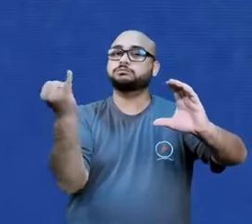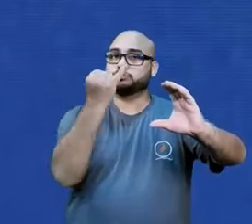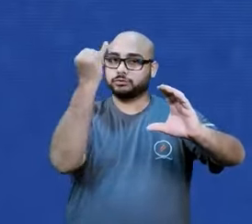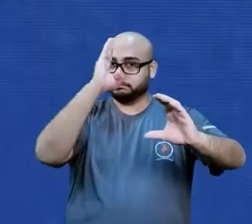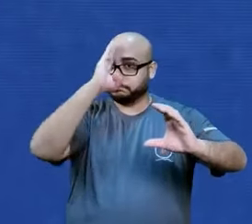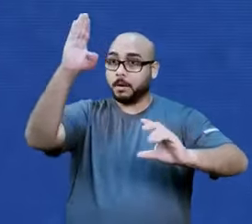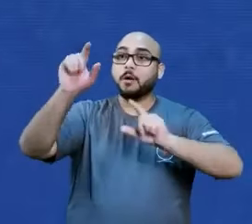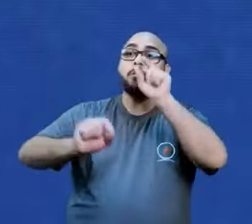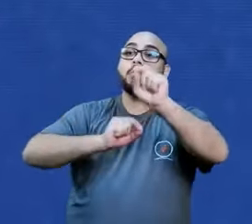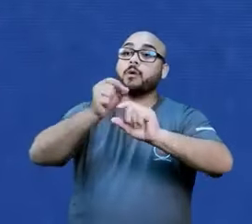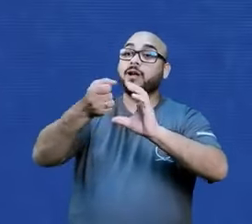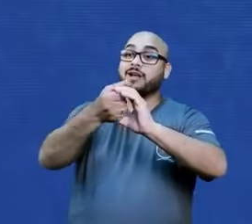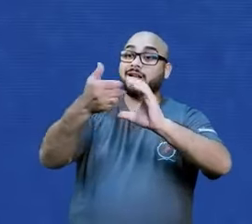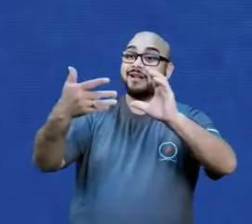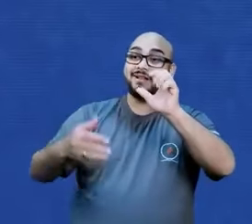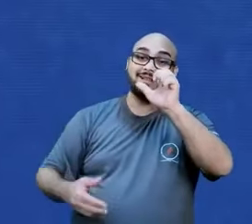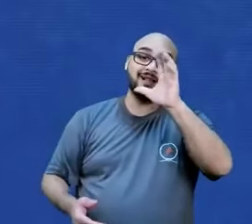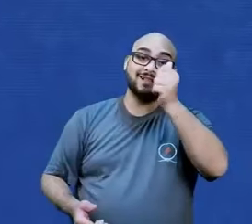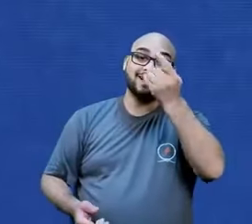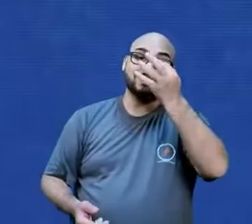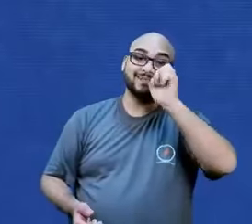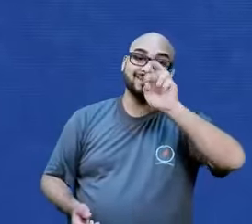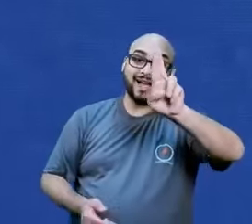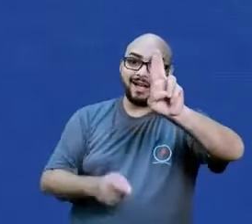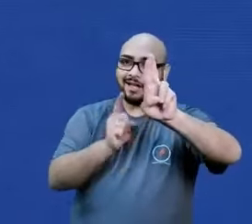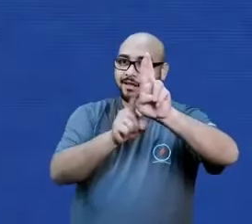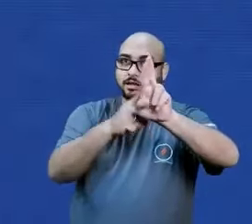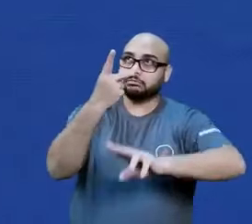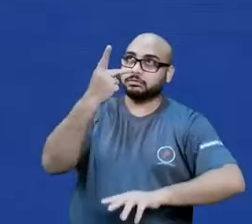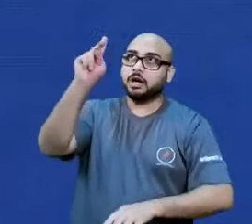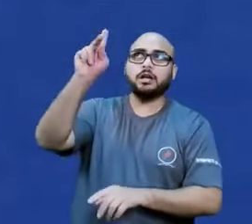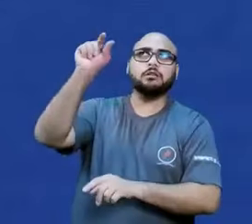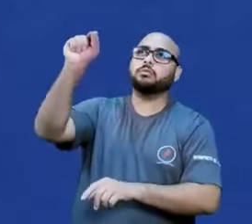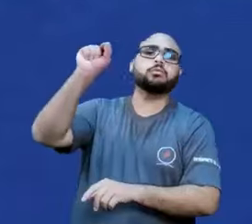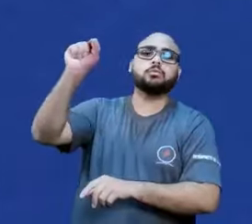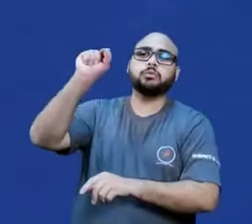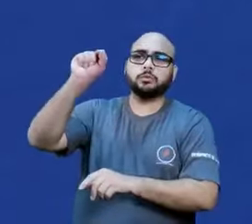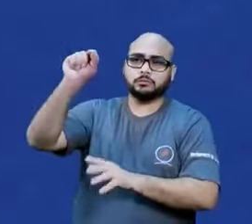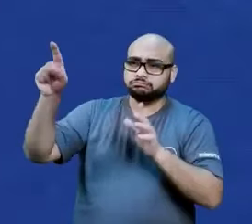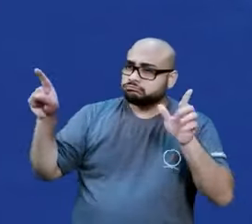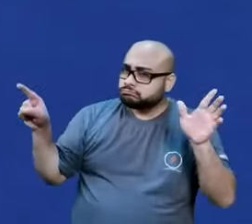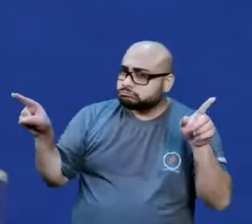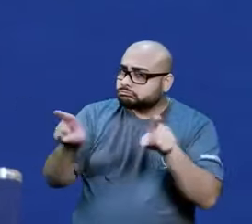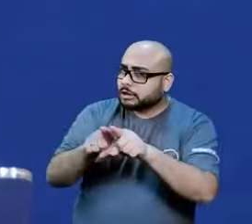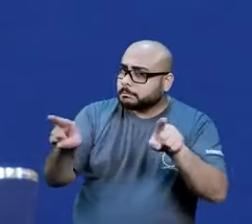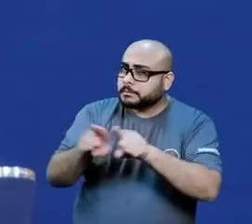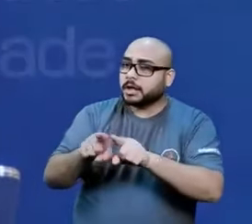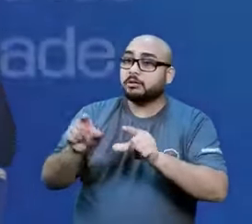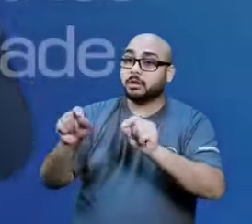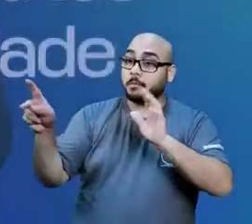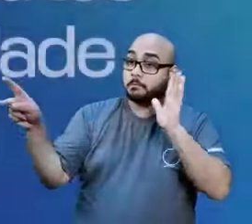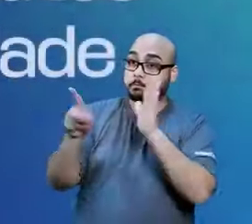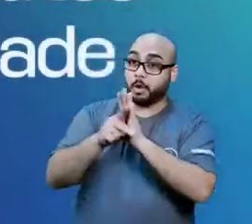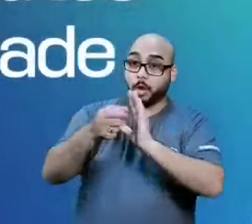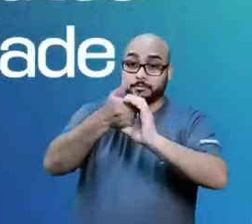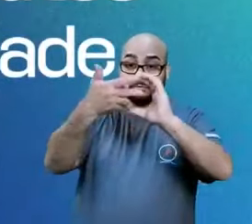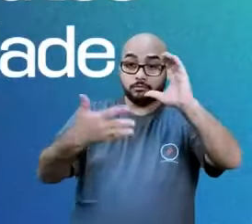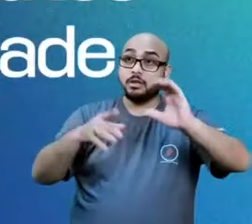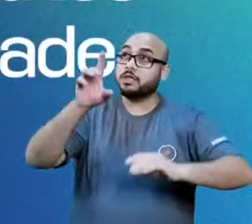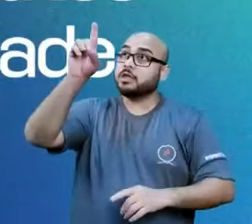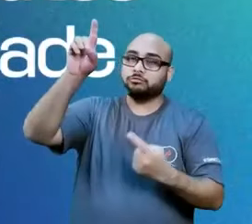caráter e também em atributos exclusivos da divindade Quando Deus